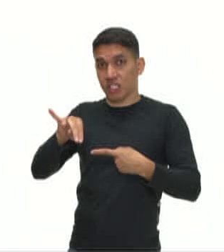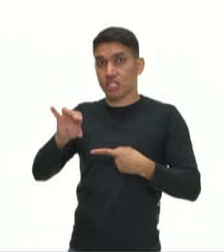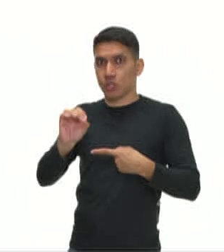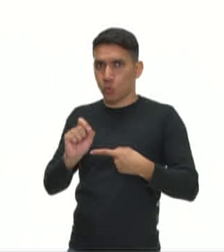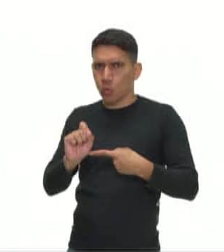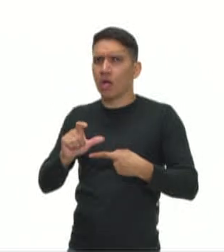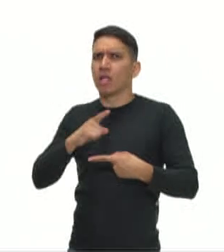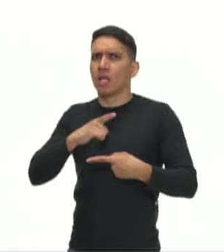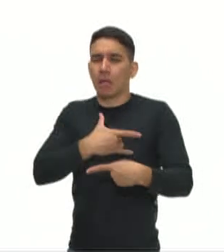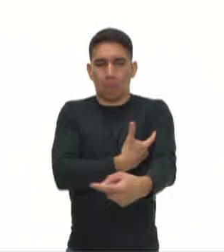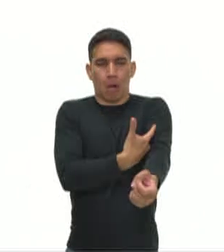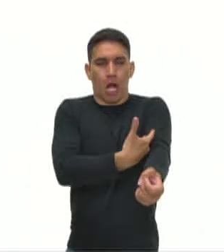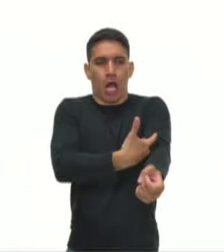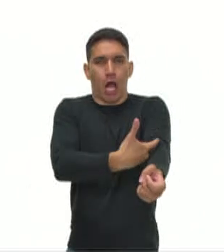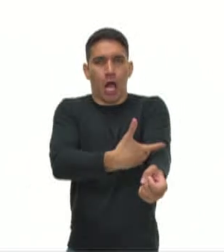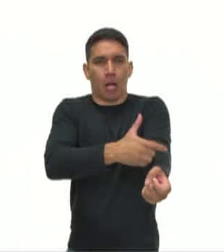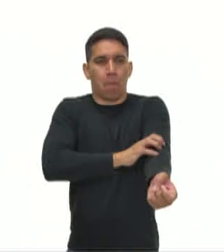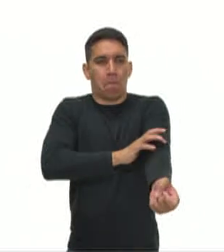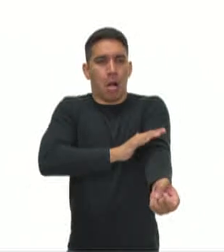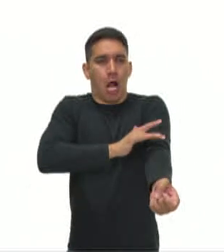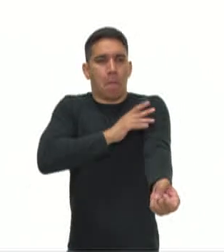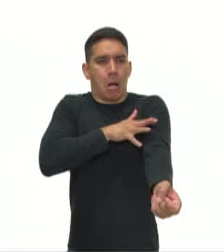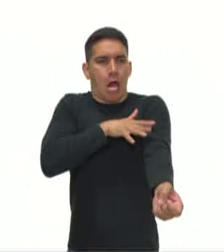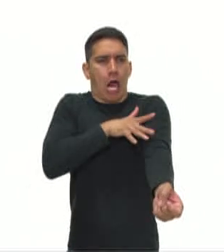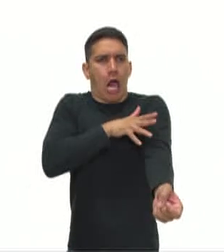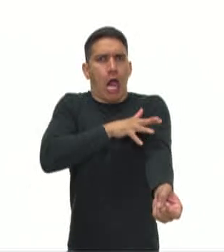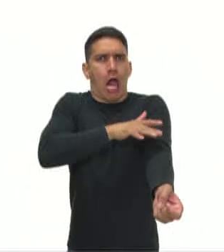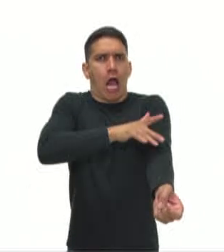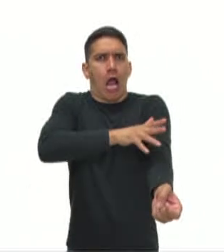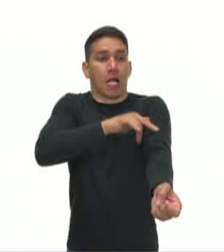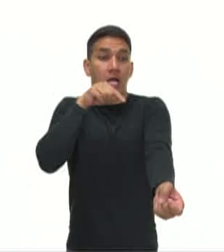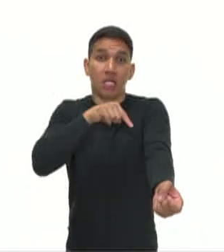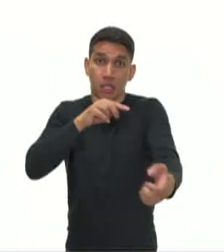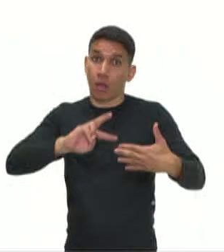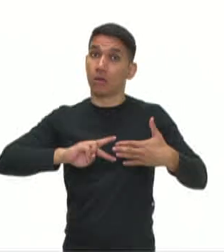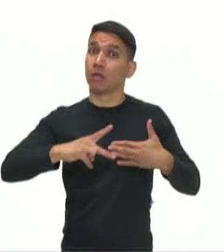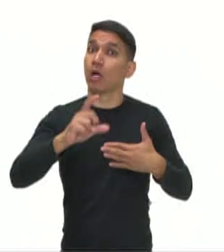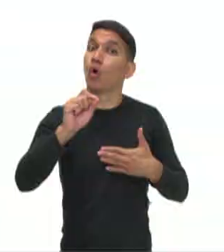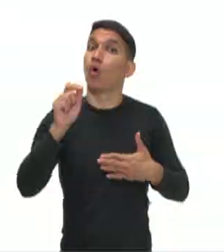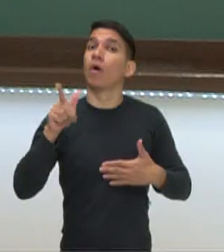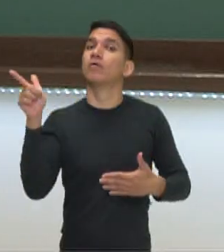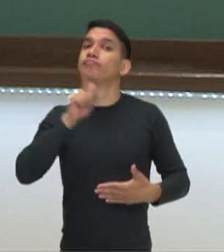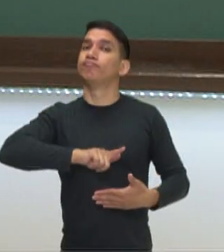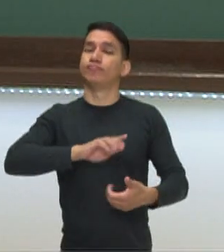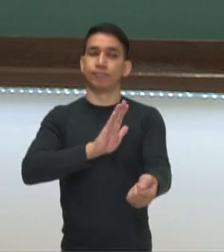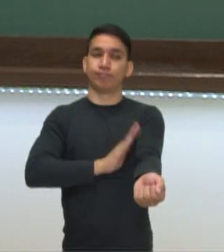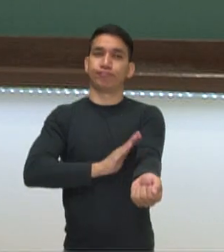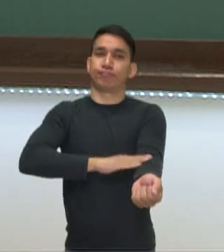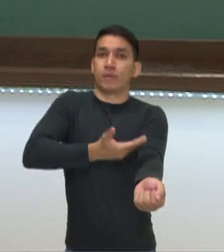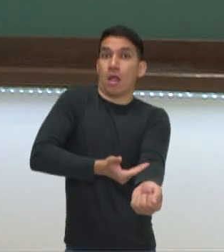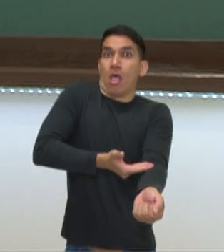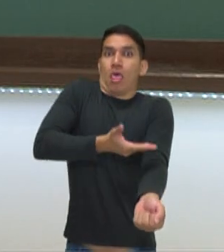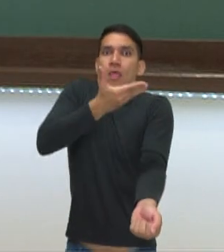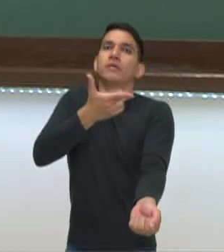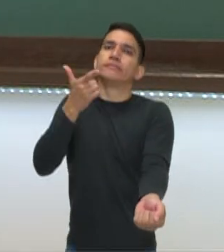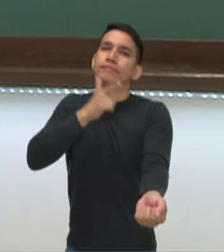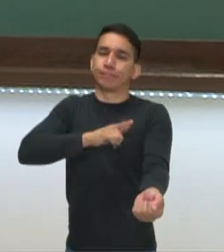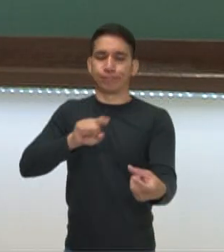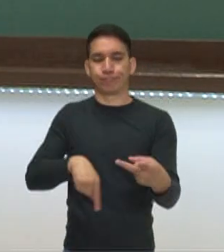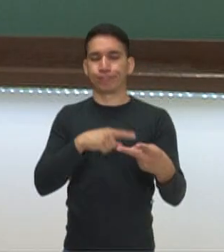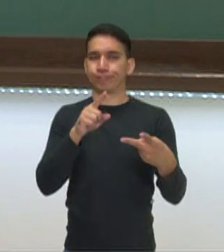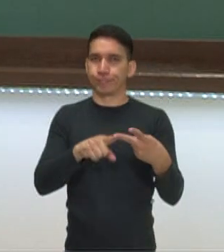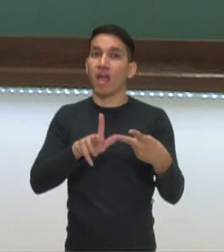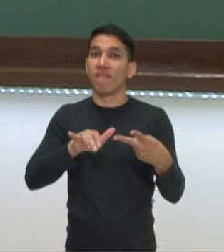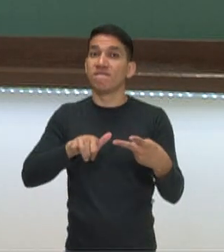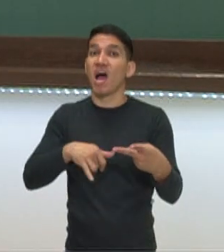maior na corrente sanguínea da pessoa. Isso vai provocar elevação da pressão arterial. Isso vai deixar